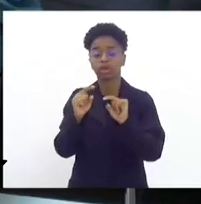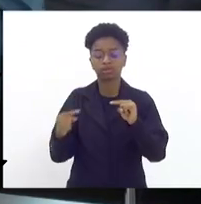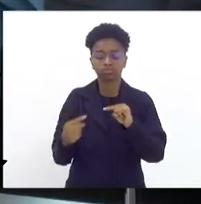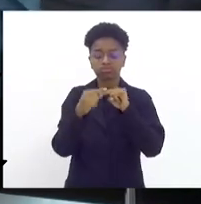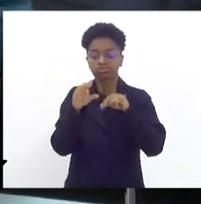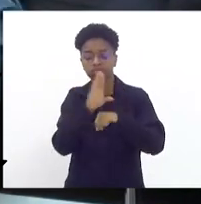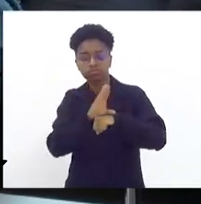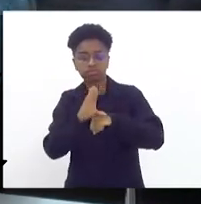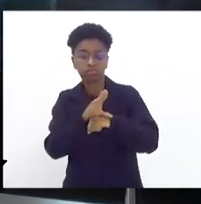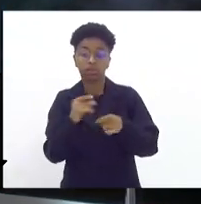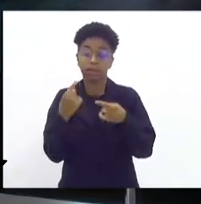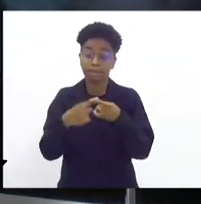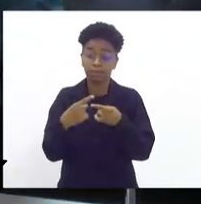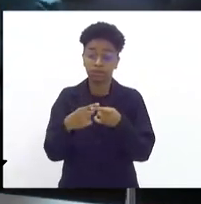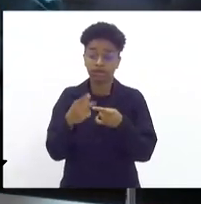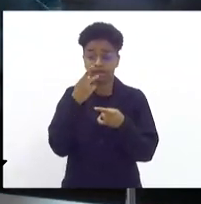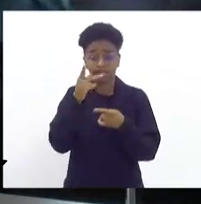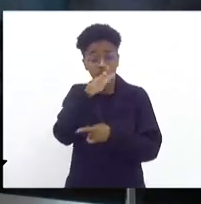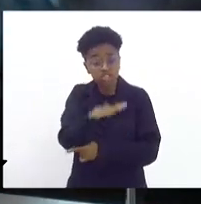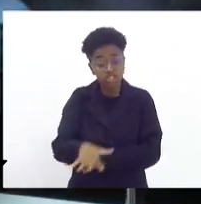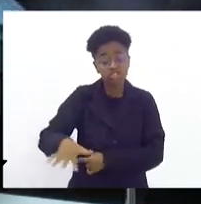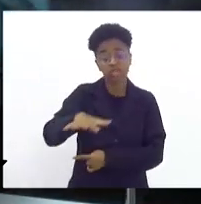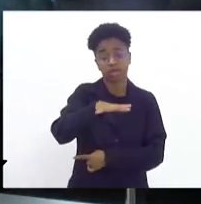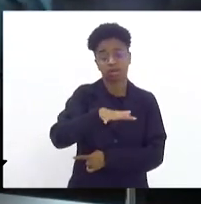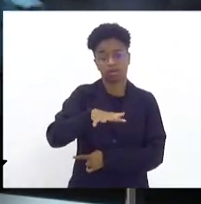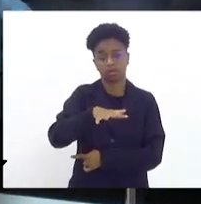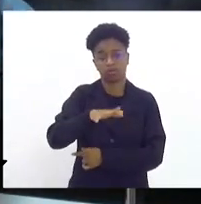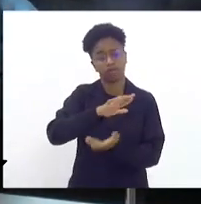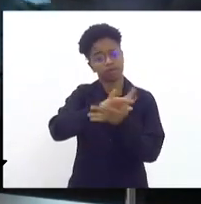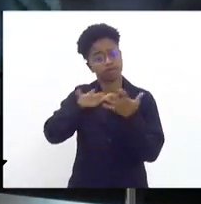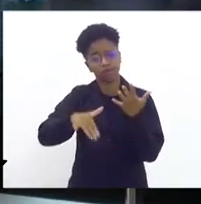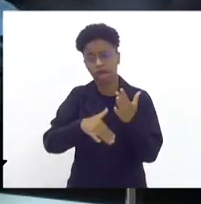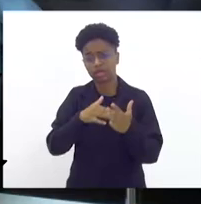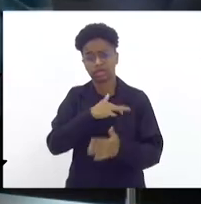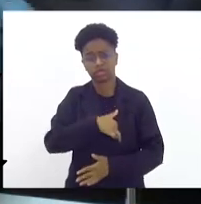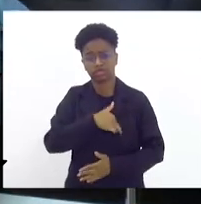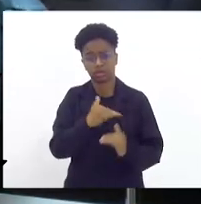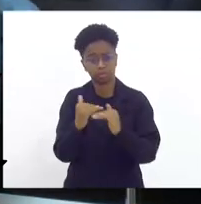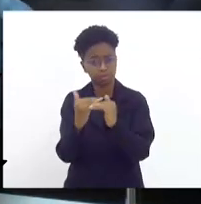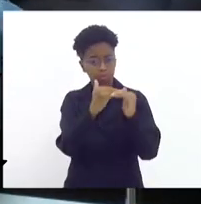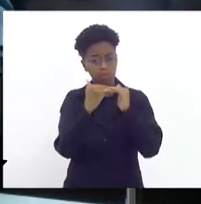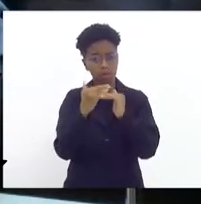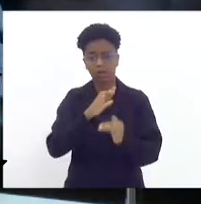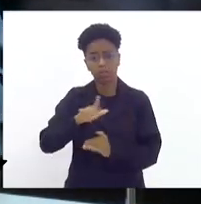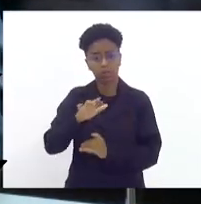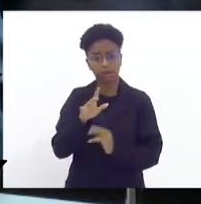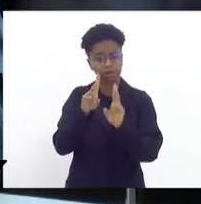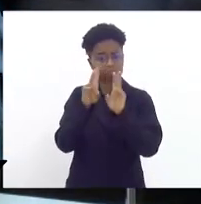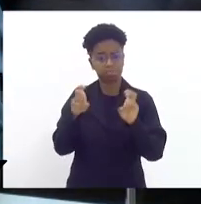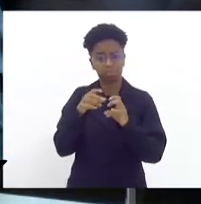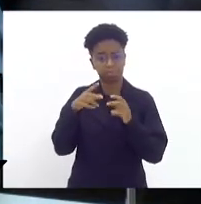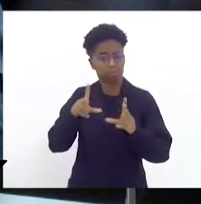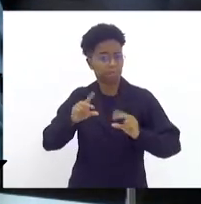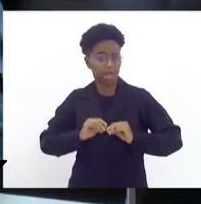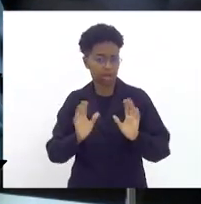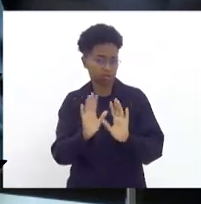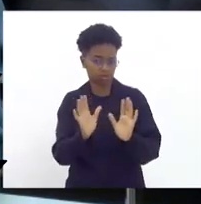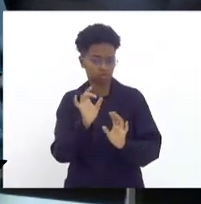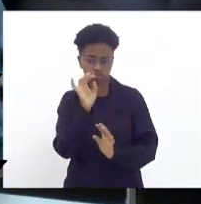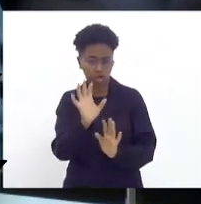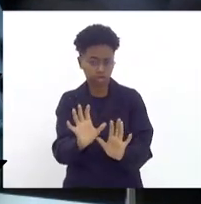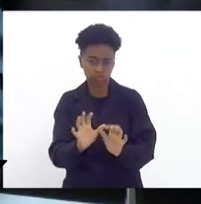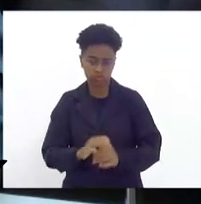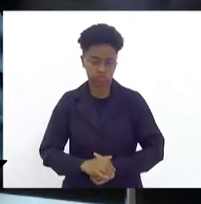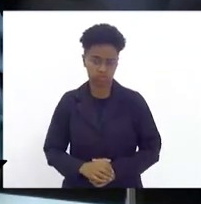tratar a amplitude de forma equânime e não uma questão de mérito. Era apenas essa observação.